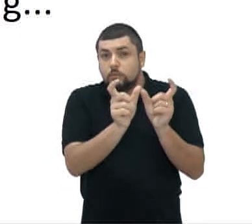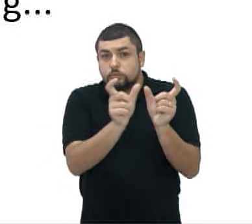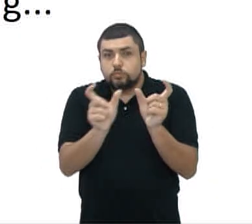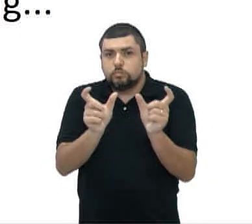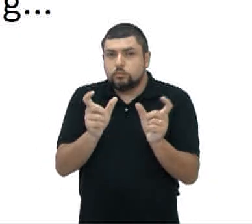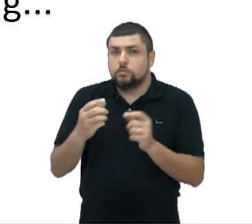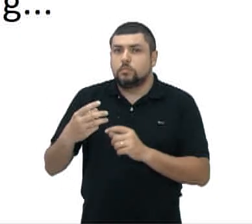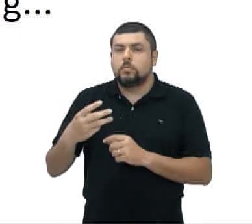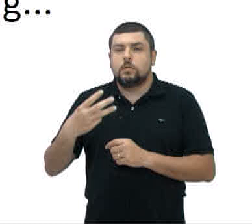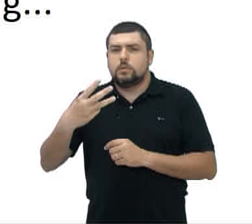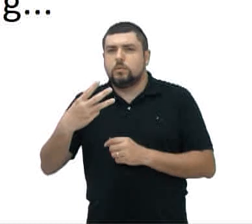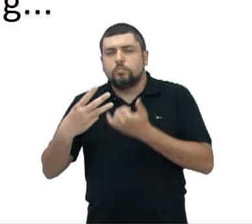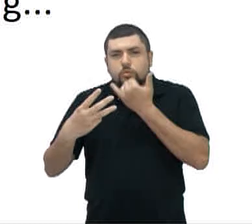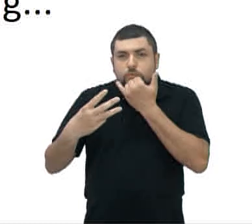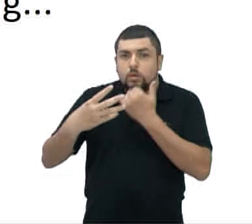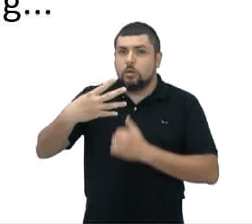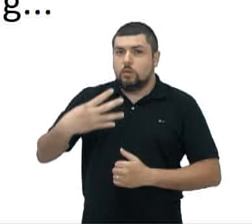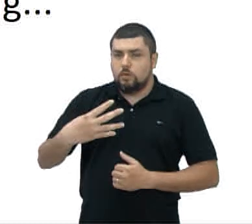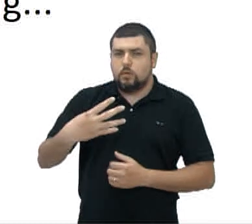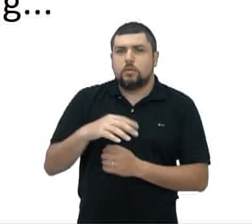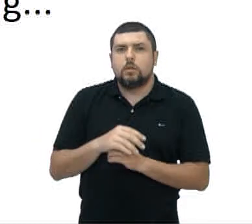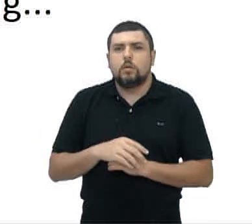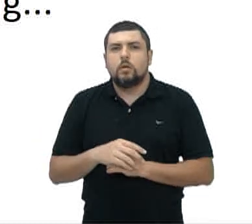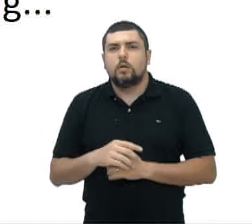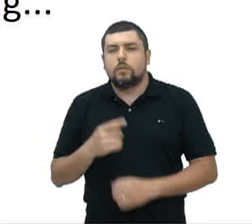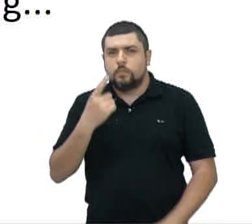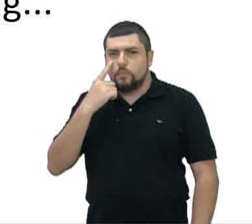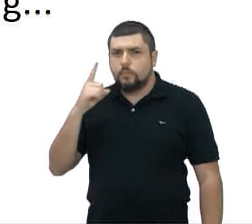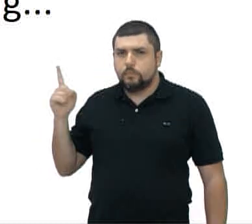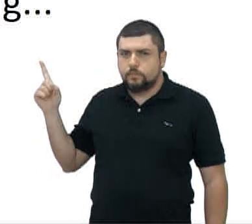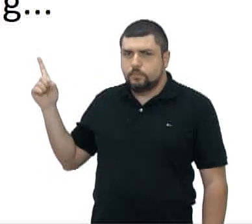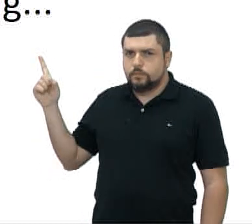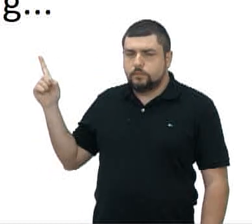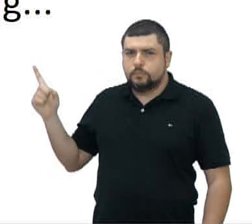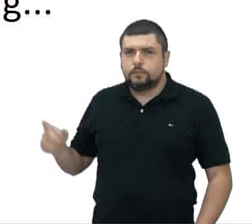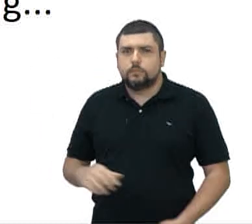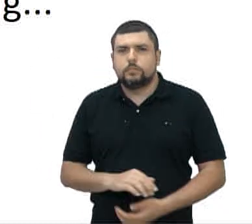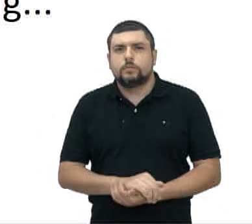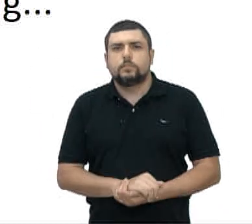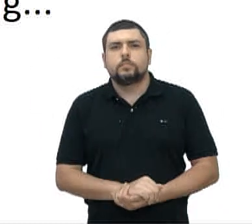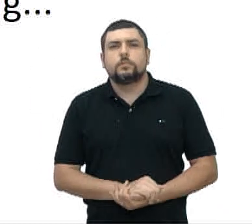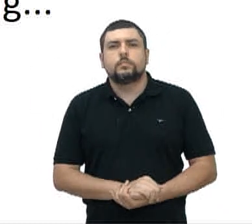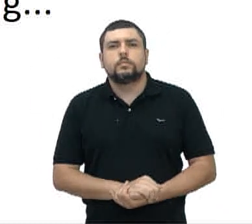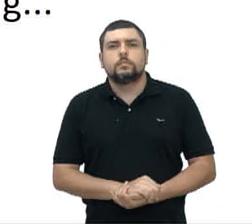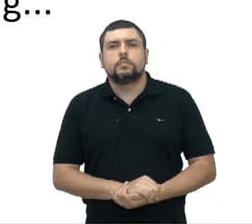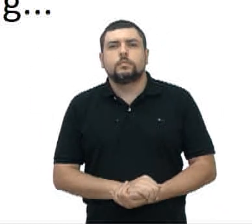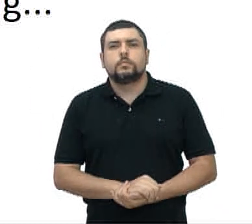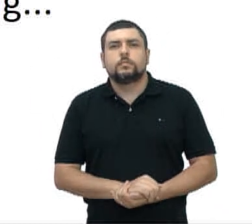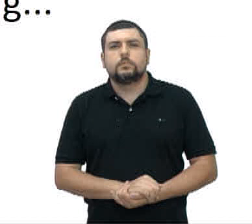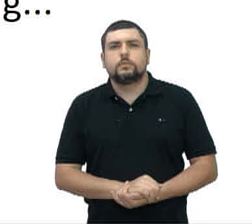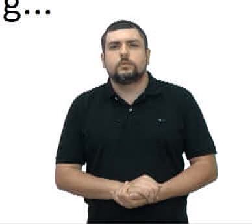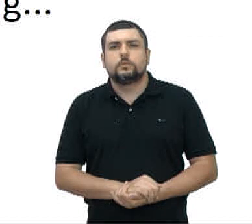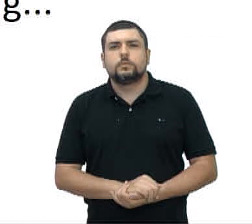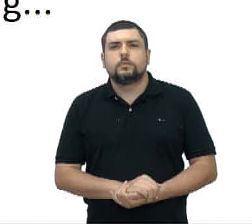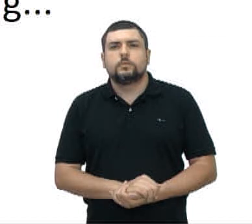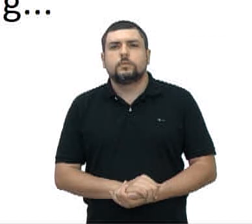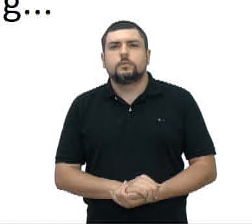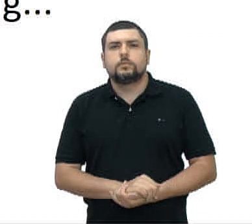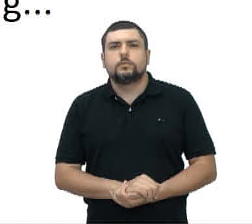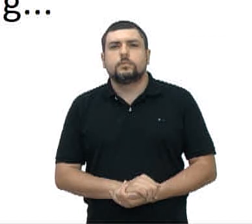perdão, 4. 4 expressões. São elas. Excuse me, sir, na letra A. B,